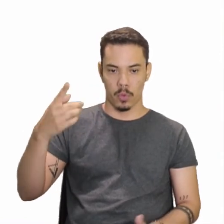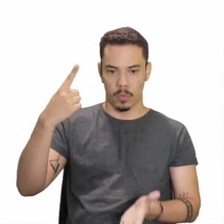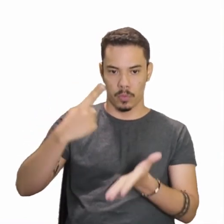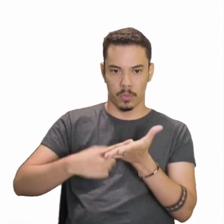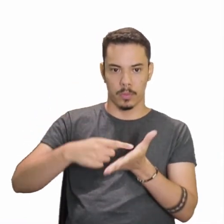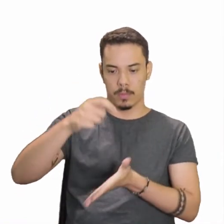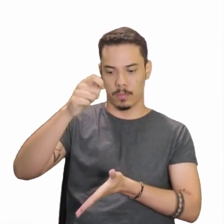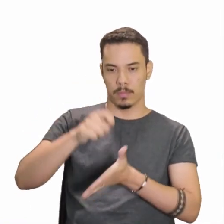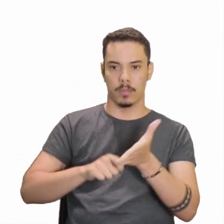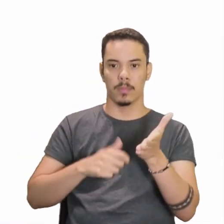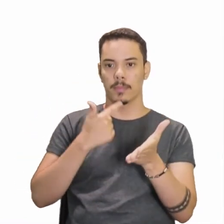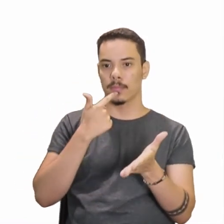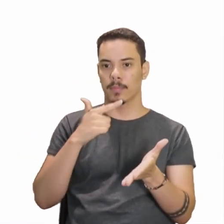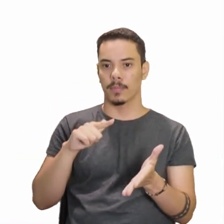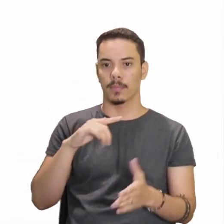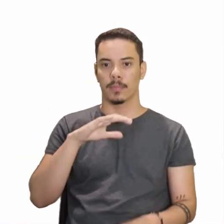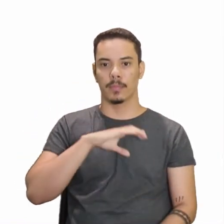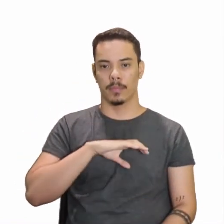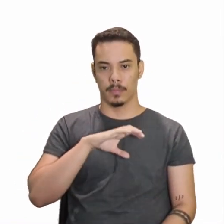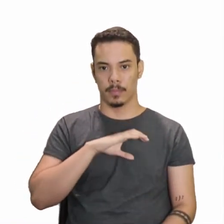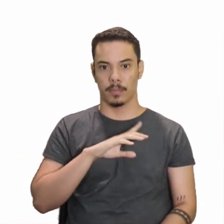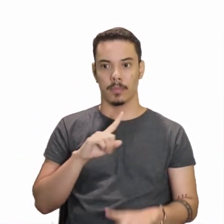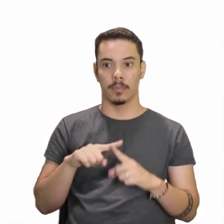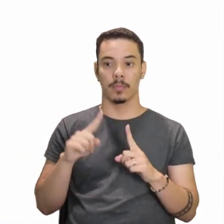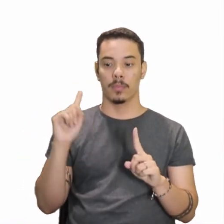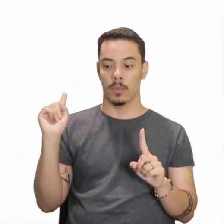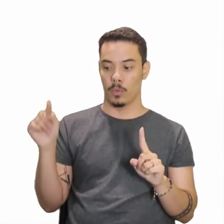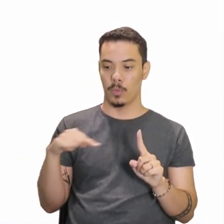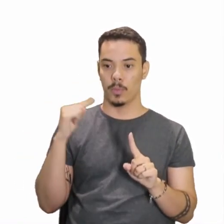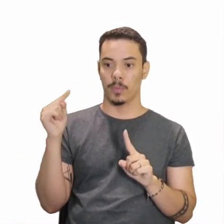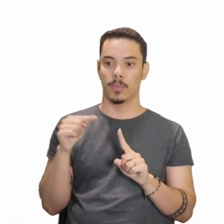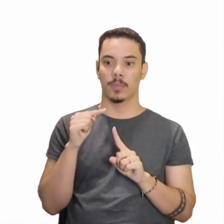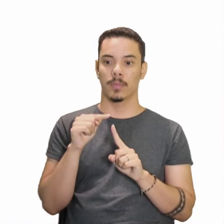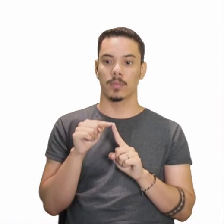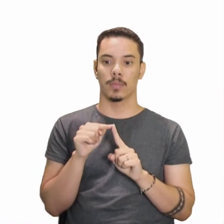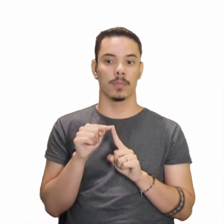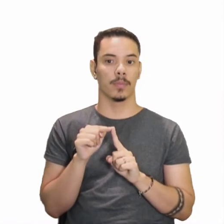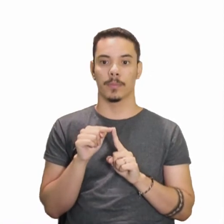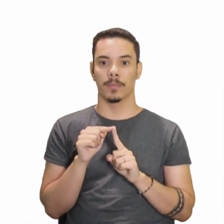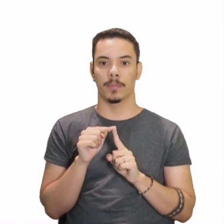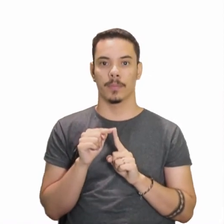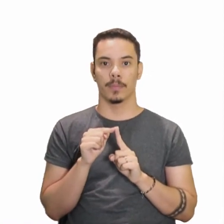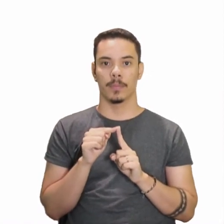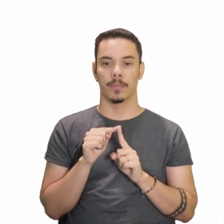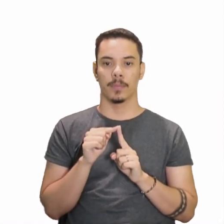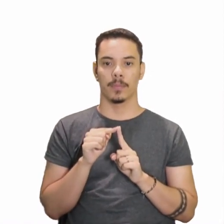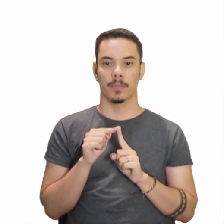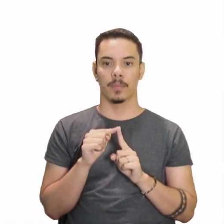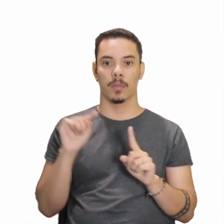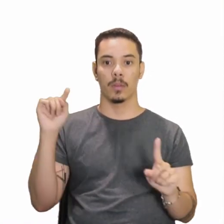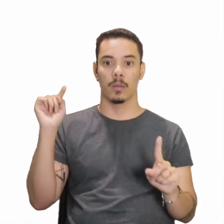acordo ortográfico da língua portuguesa. Mas qual é o objetivo do acordo ortográfico?